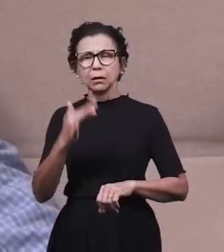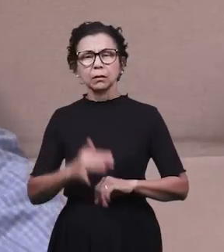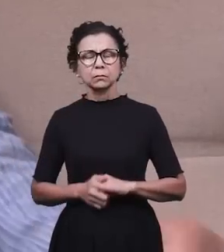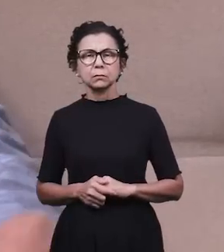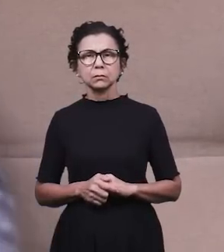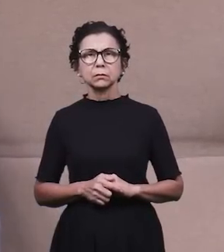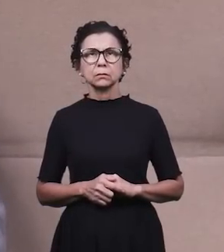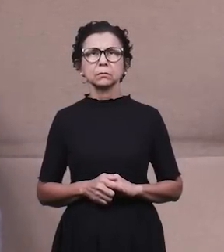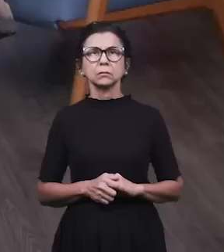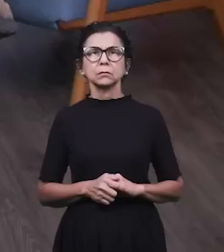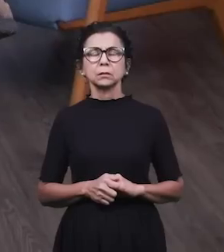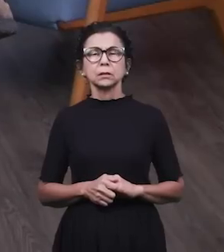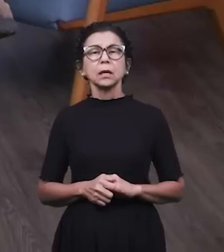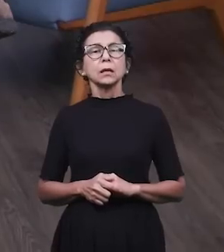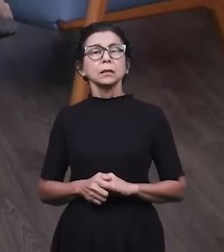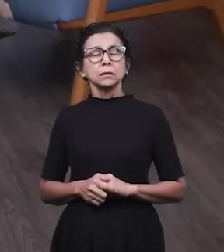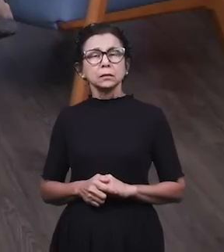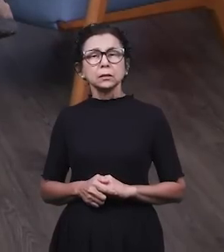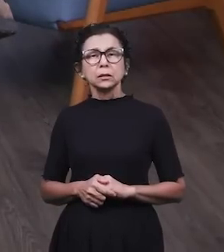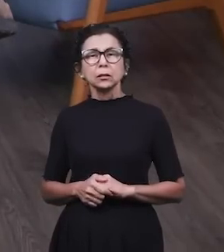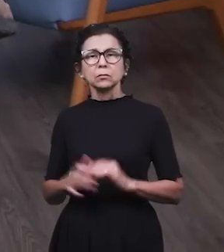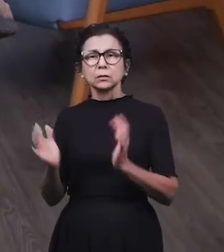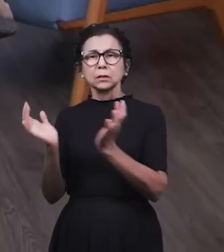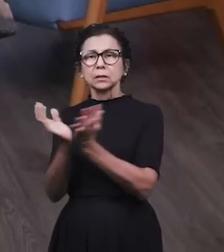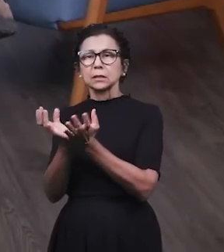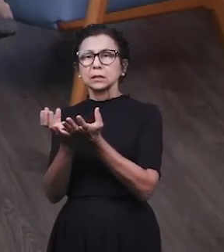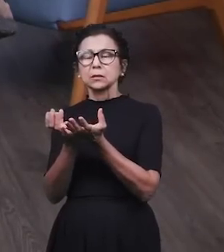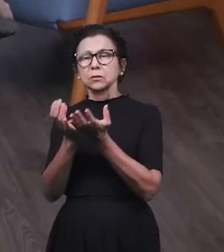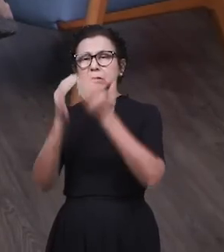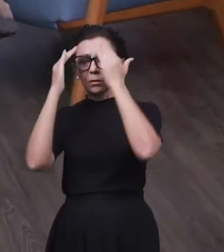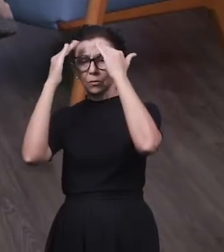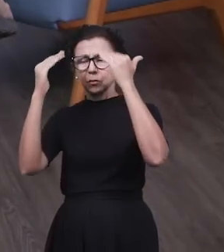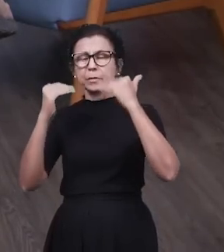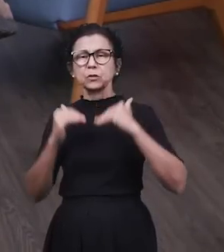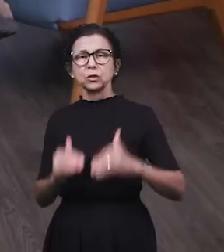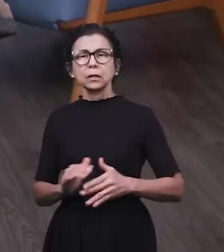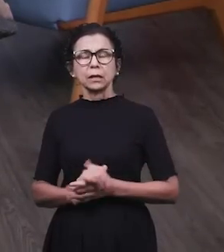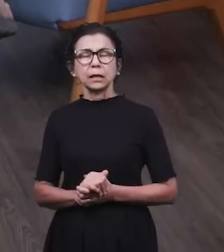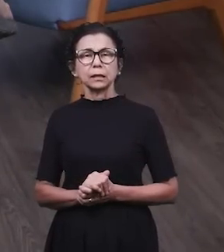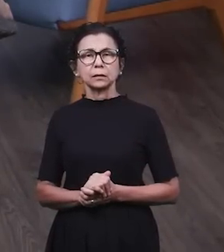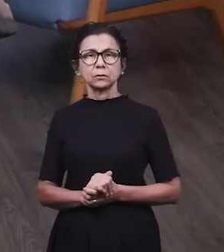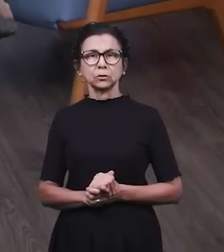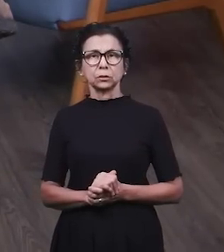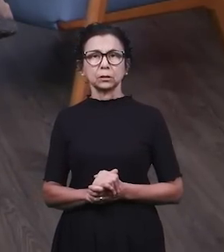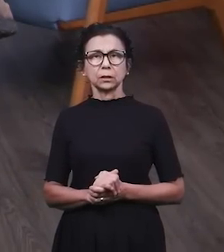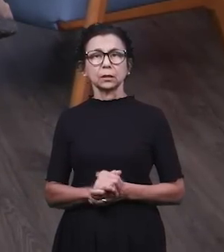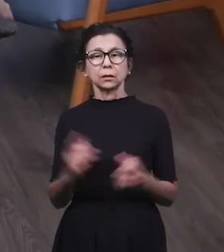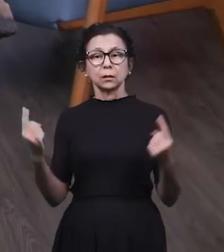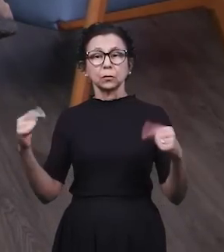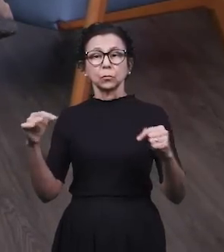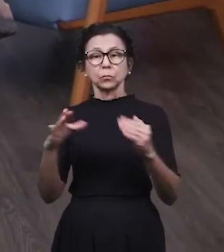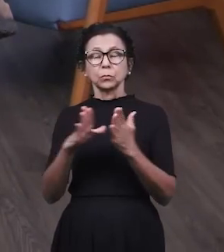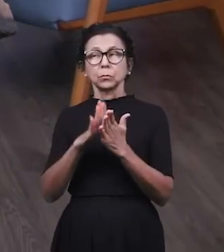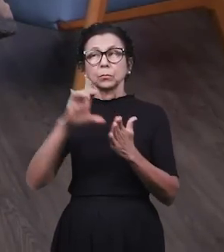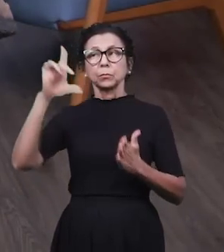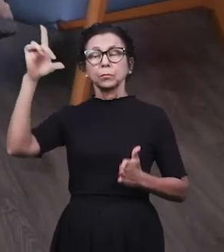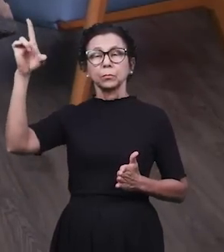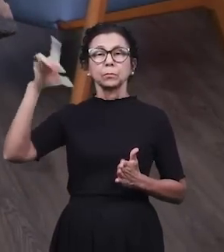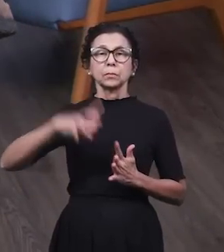pastor Sérgio frisou bem aqui. Era a oposição à palavra e a